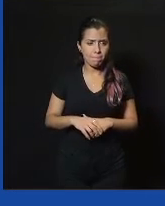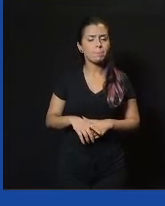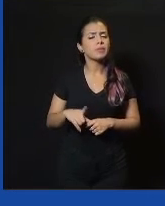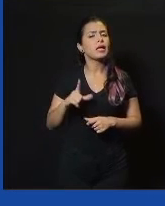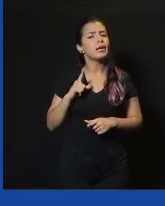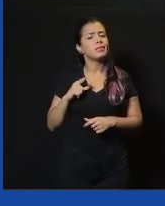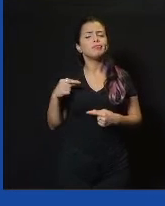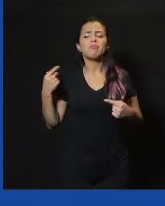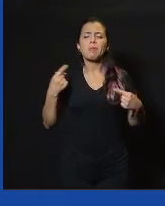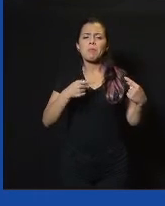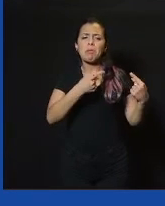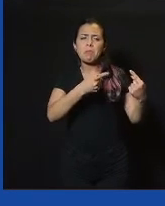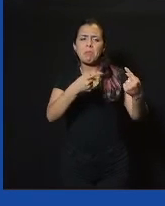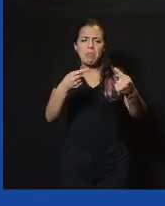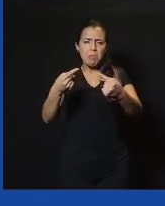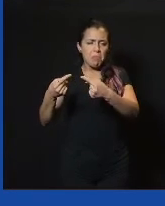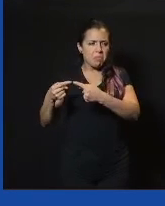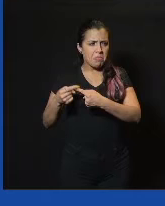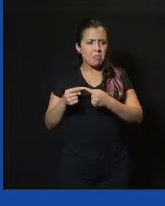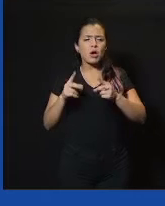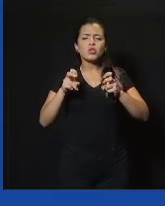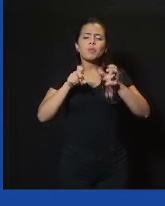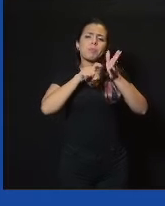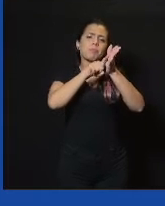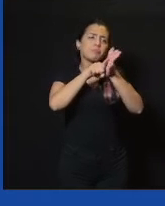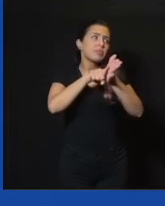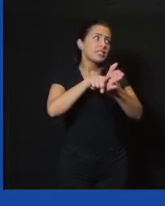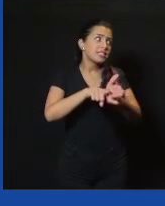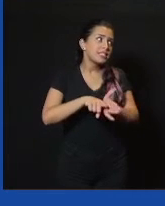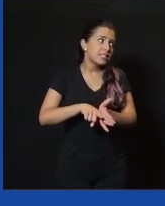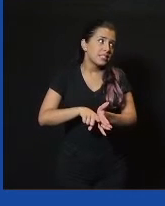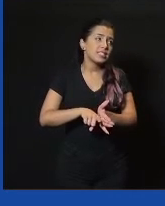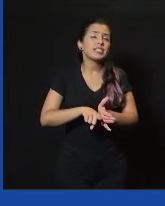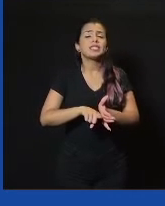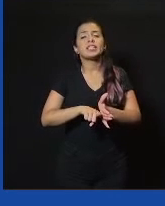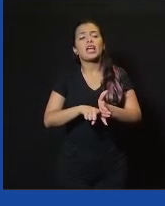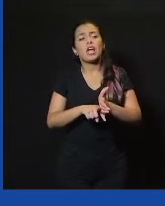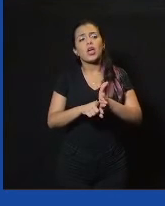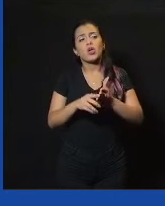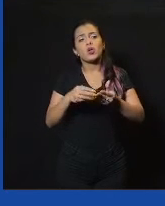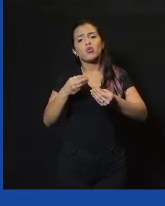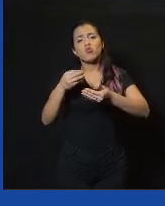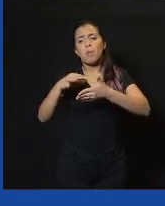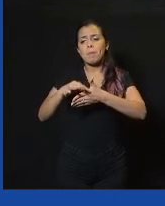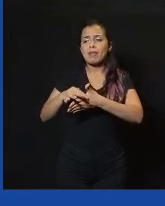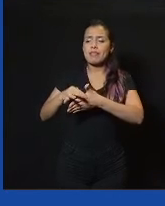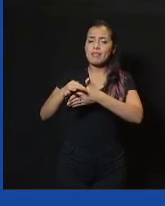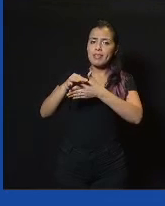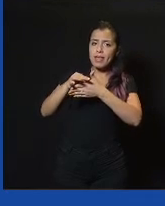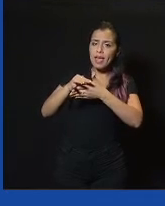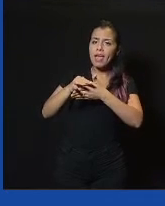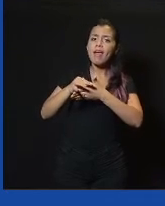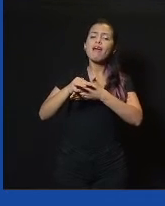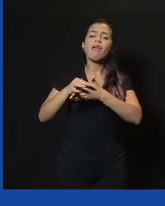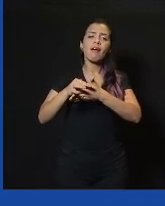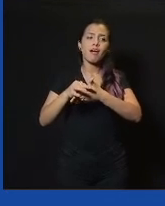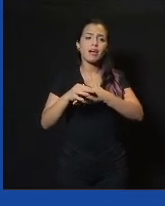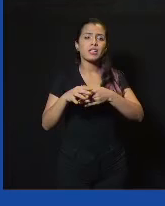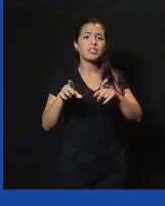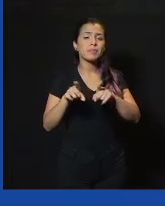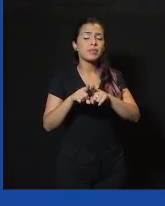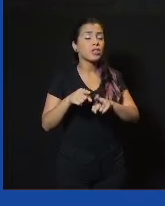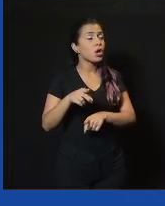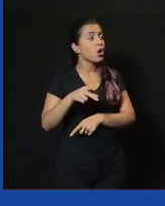sobre as pesquisas que a Esther Solano lidera, de que as pessoas estão, de uma forma brilhante, de que, olha, as